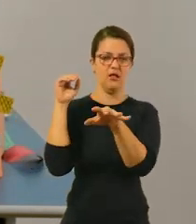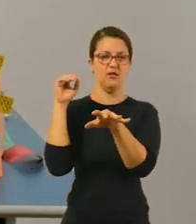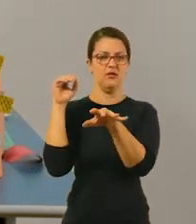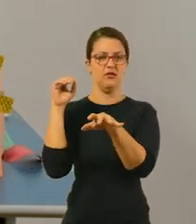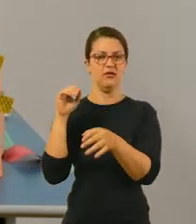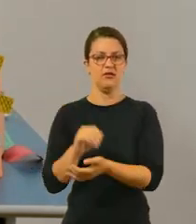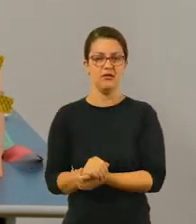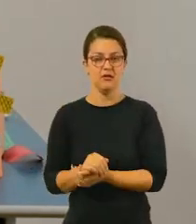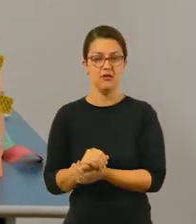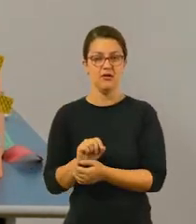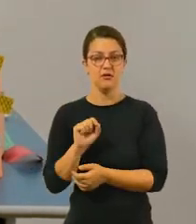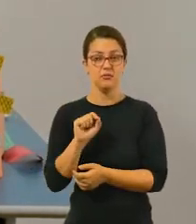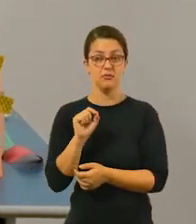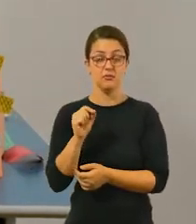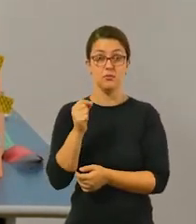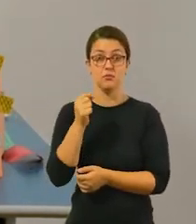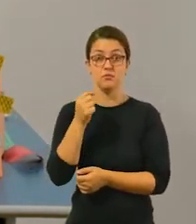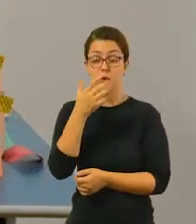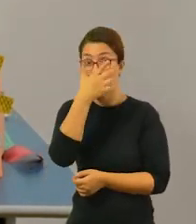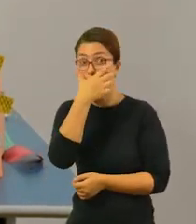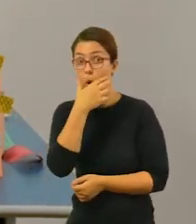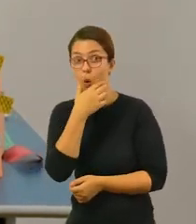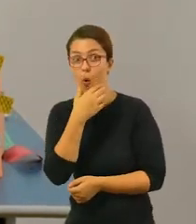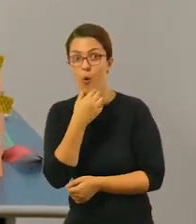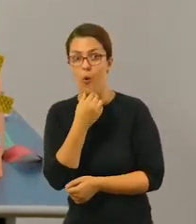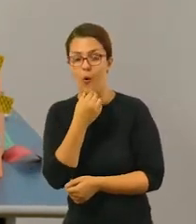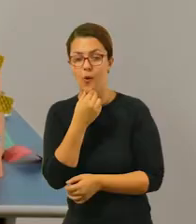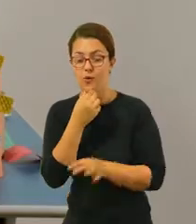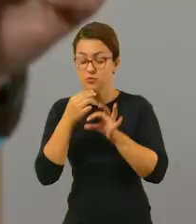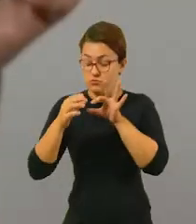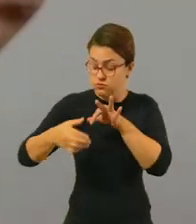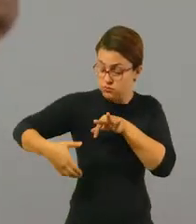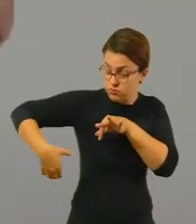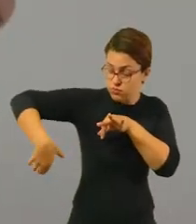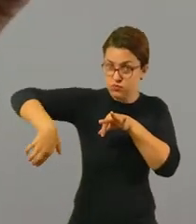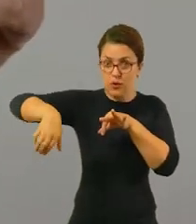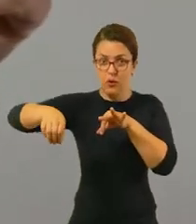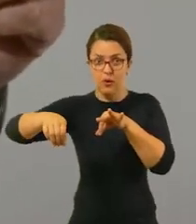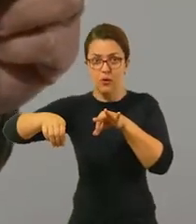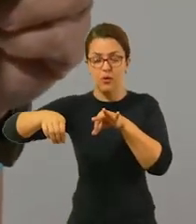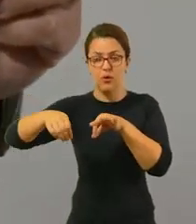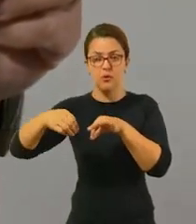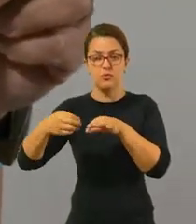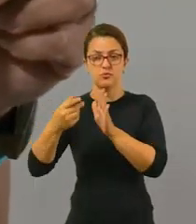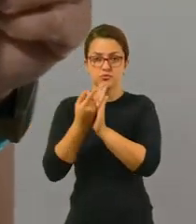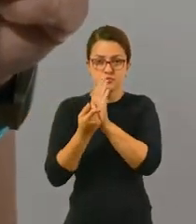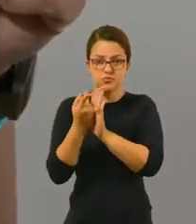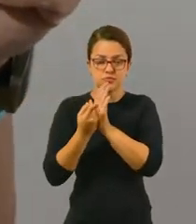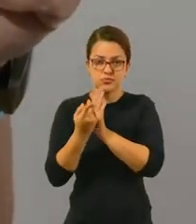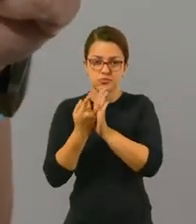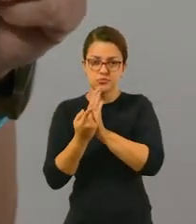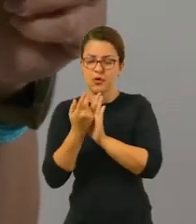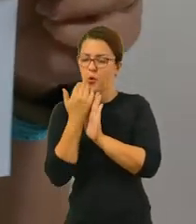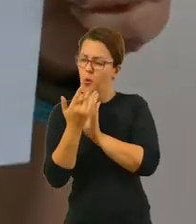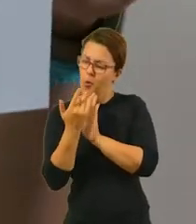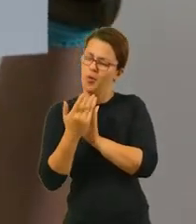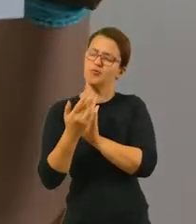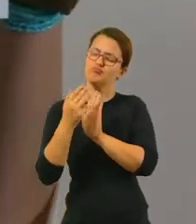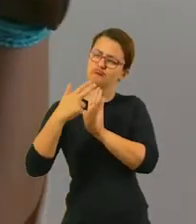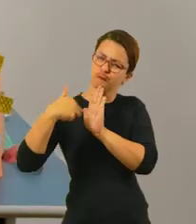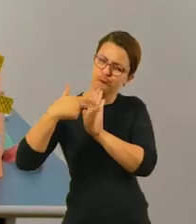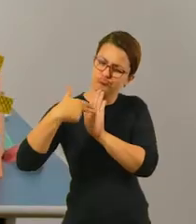tá? Aonde tem a carinha do dragão e o seu rabinho, aonde vocês poderão pintar muito